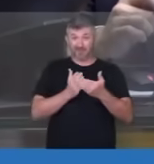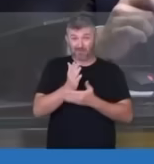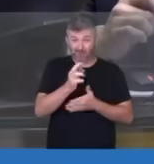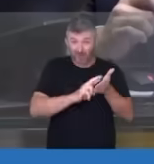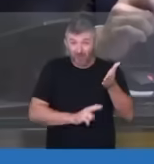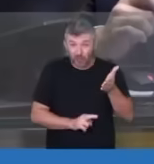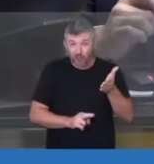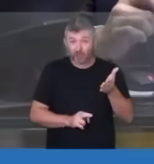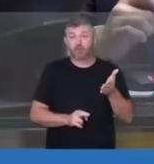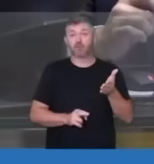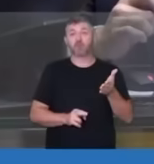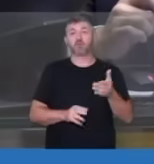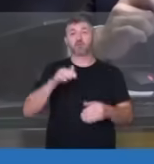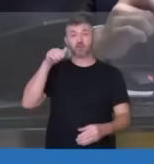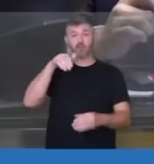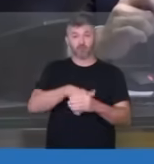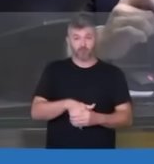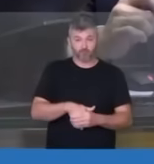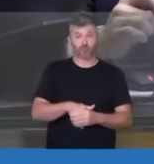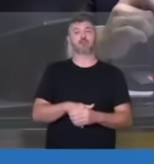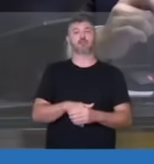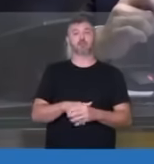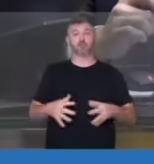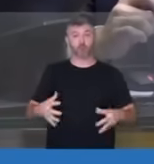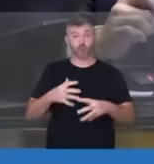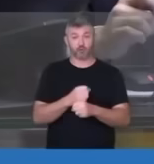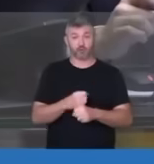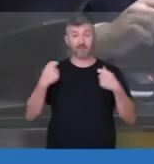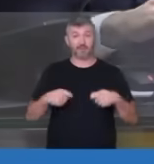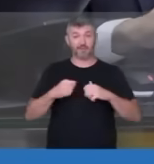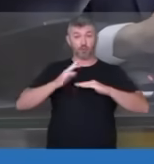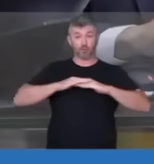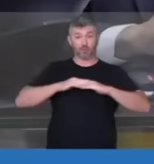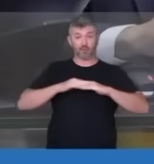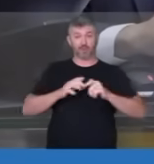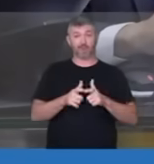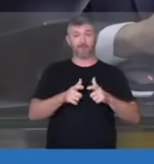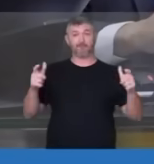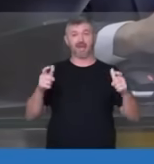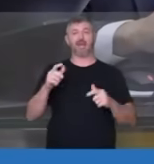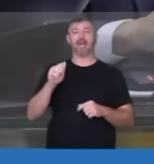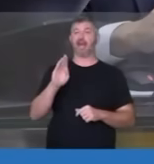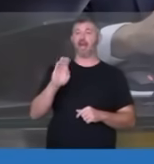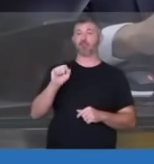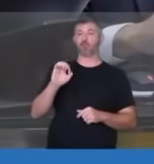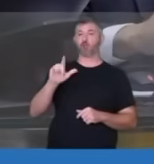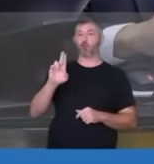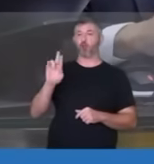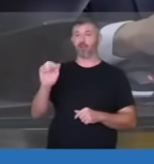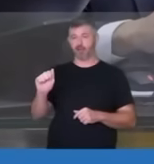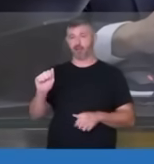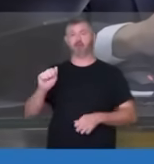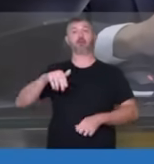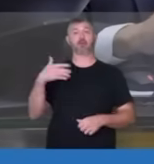parecer, em votação ostensiva, será necessário o voto da maioria absoluta dos membros da Casa,